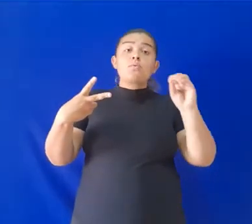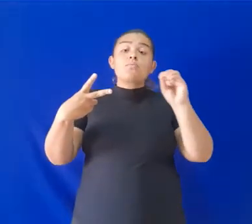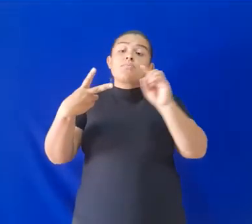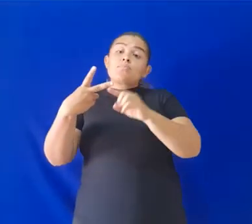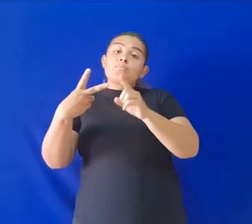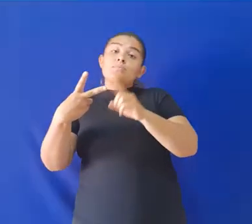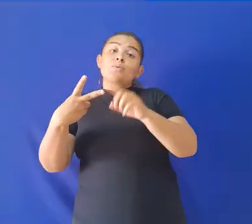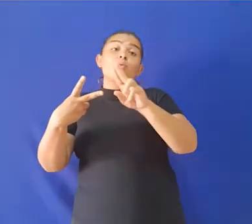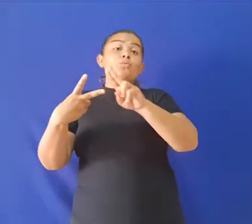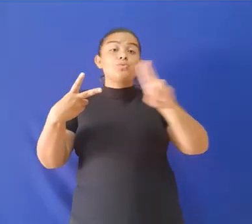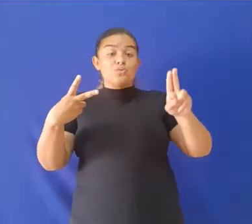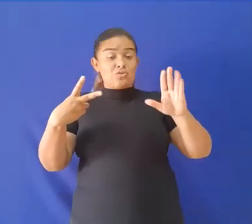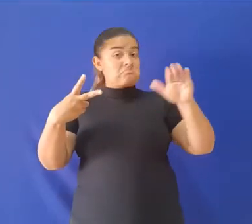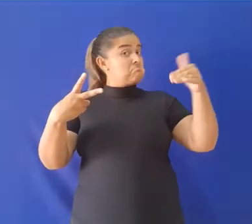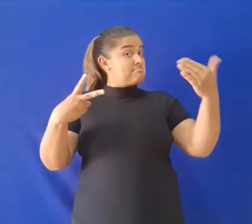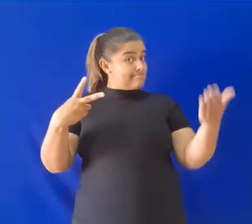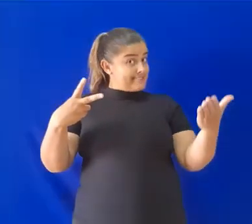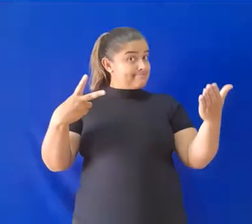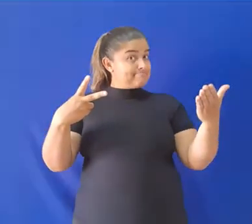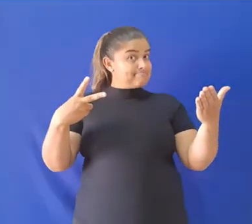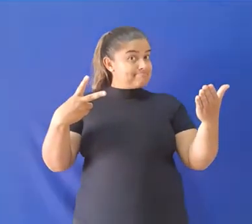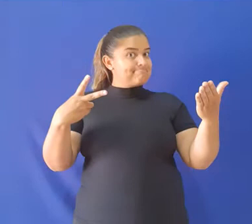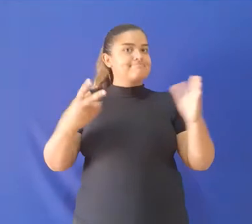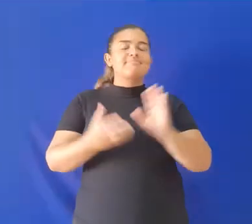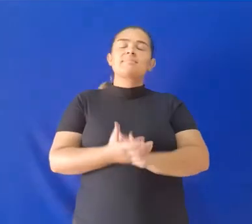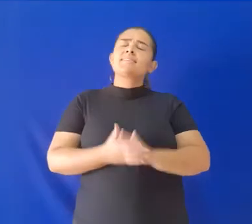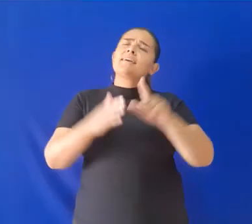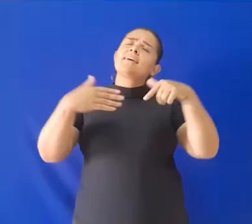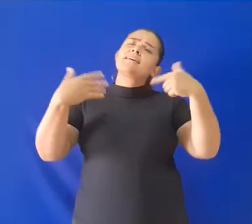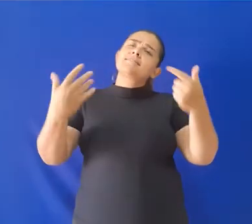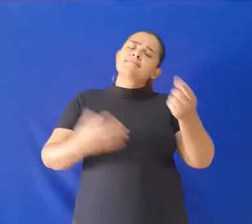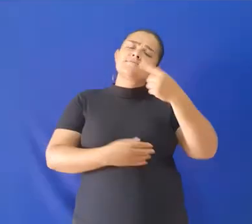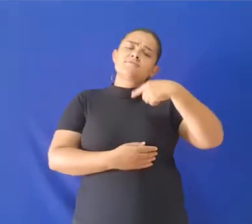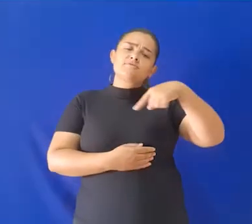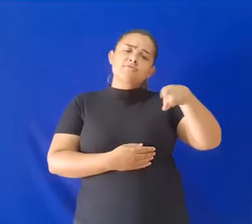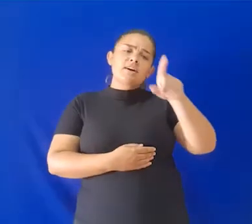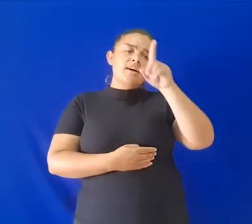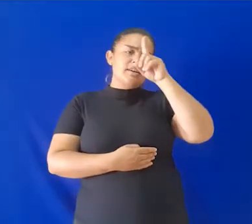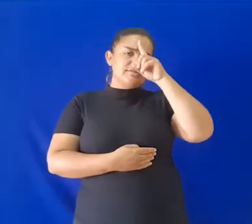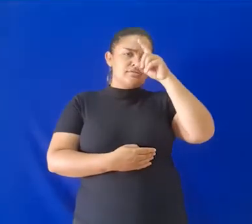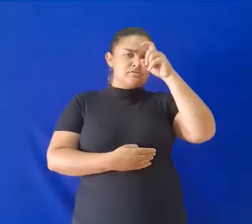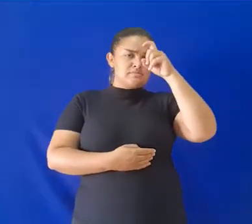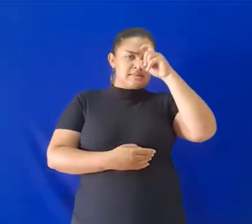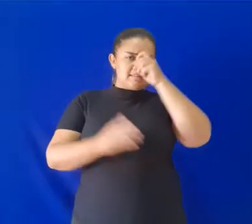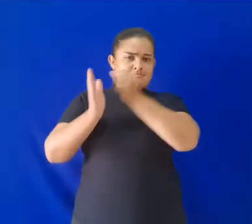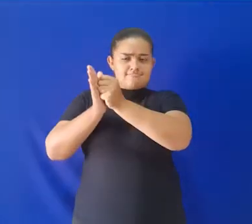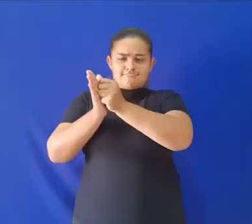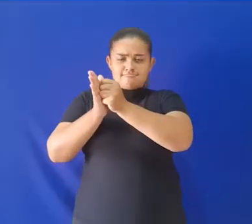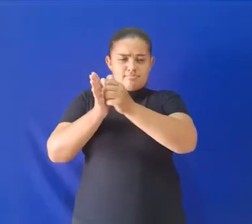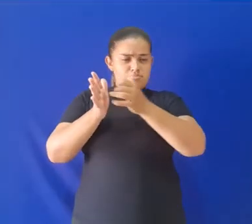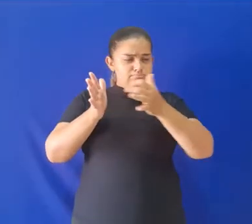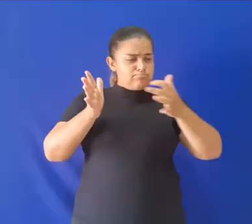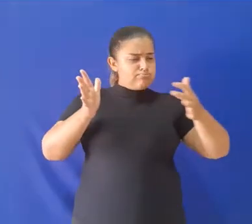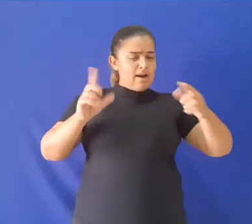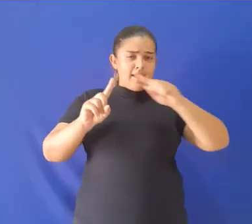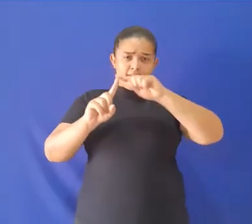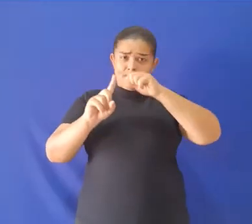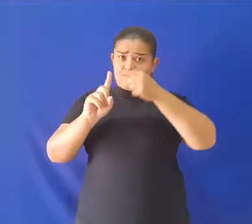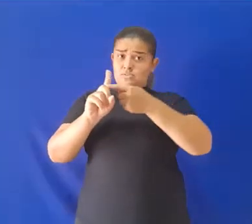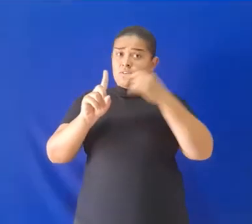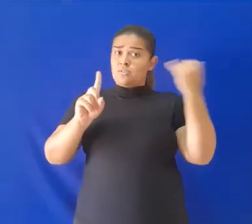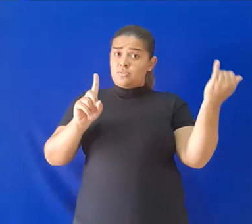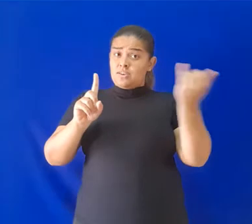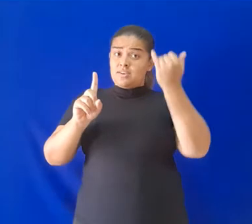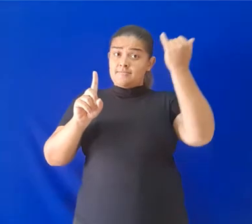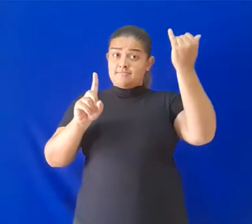que o bebê vai ter. Então, nos exames que acompanham a gravidez, dentre